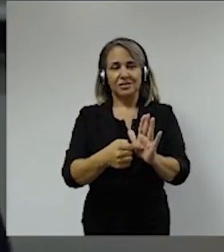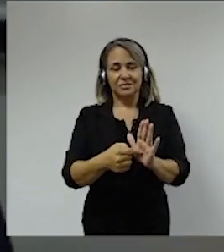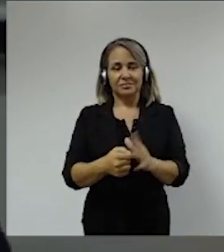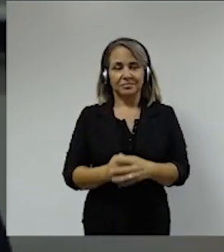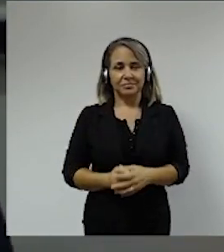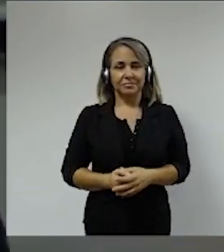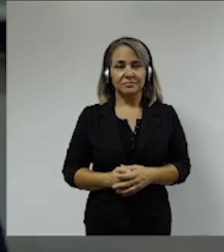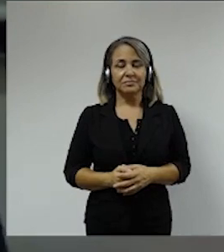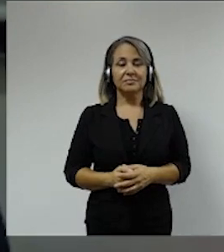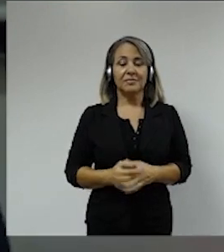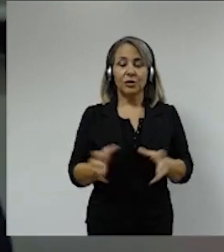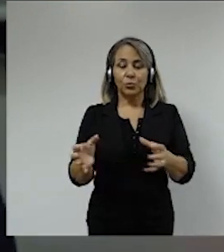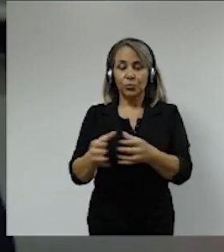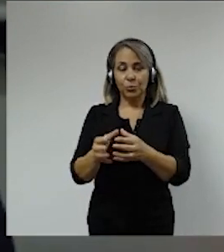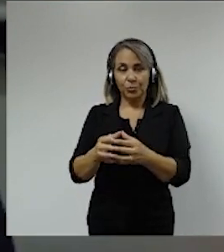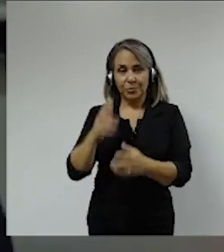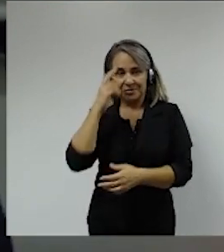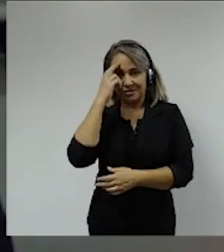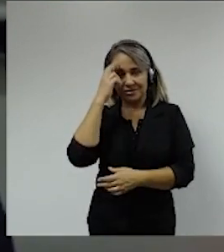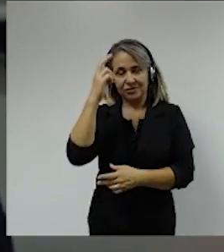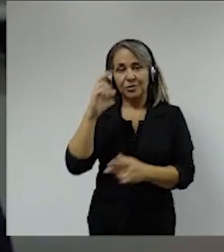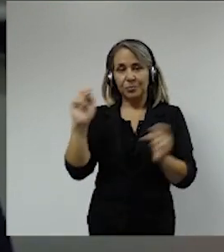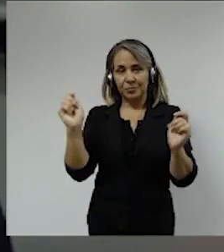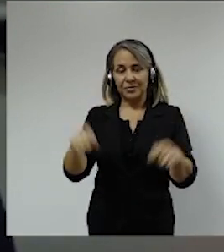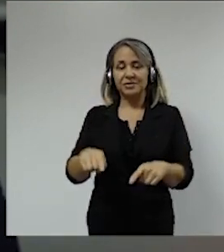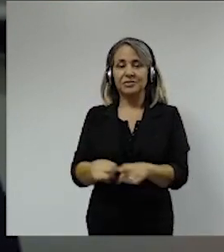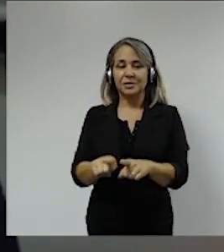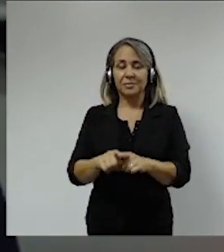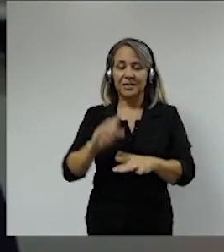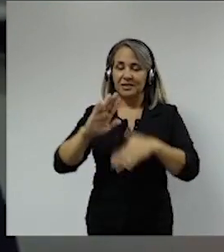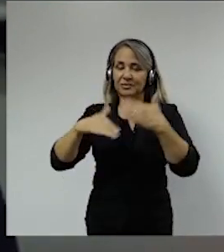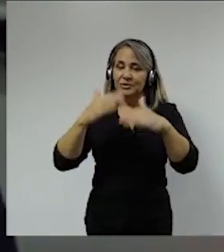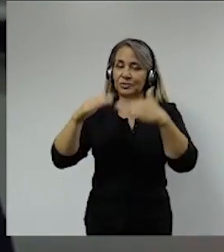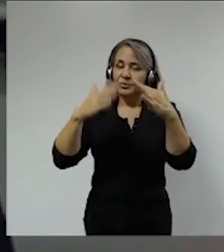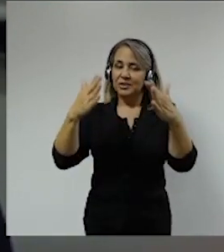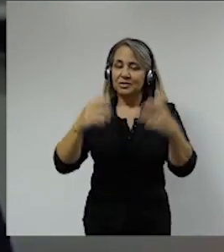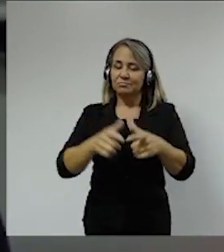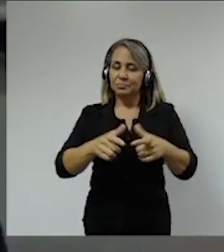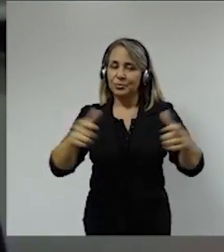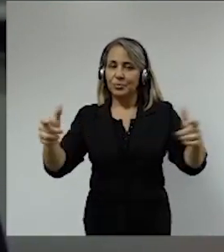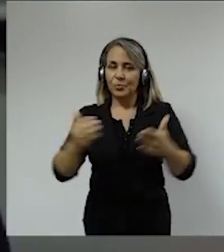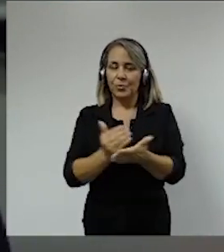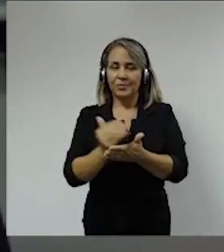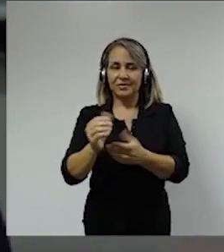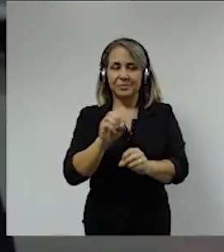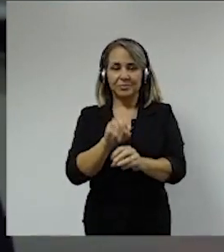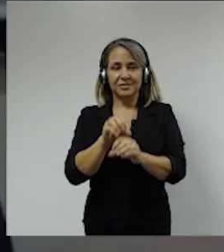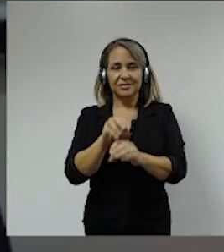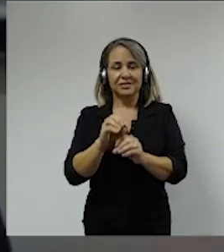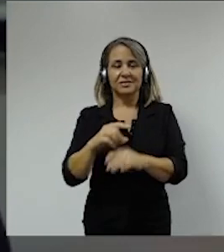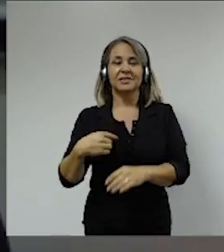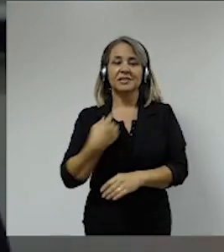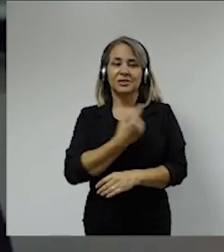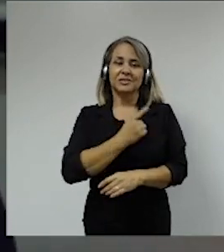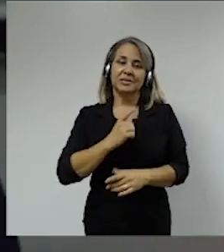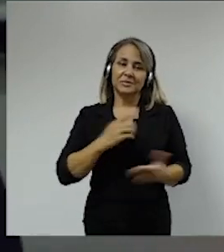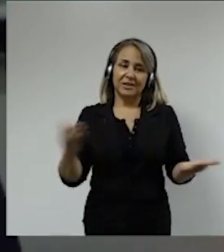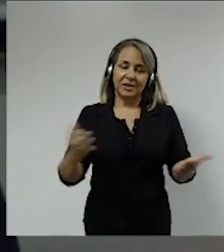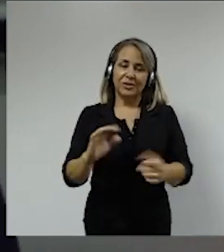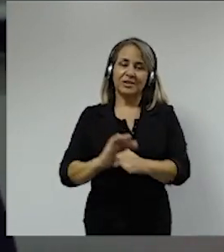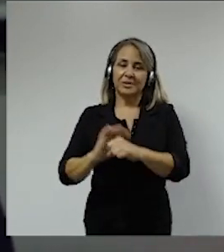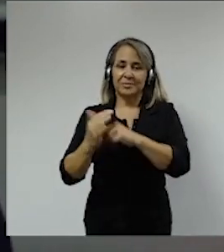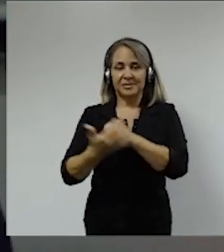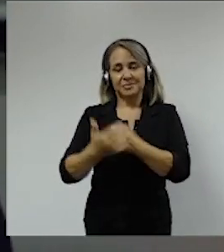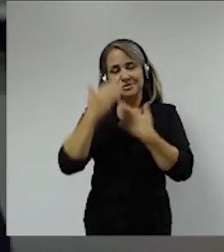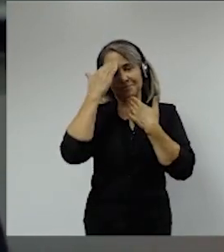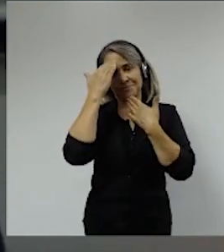a propriedade intelectual, eu acho que vai evoluir muito a partir dos ensinamentos que a gente está tendo nessa pandemia. Então,